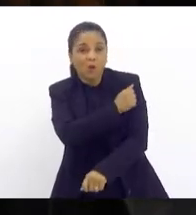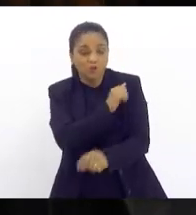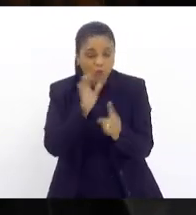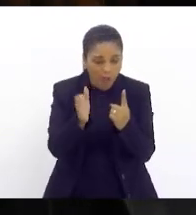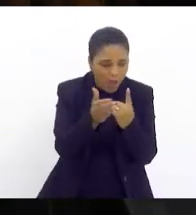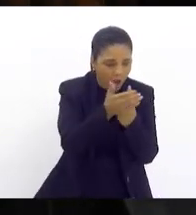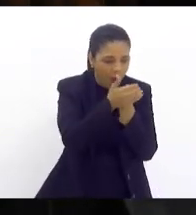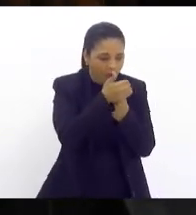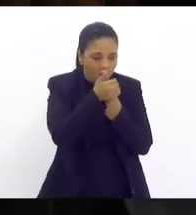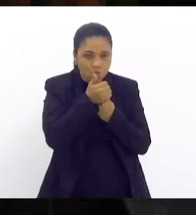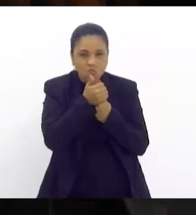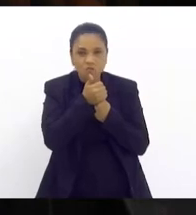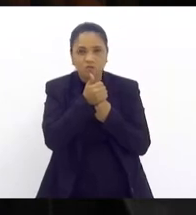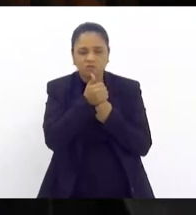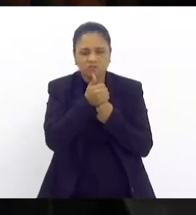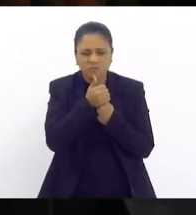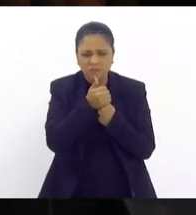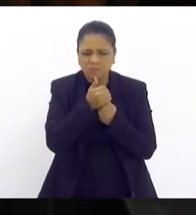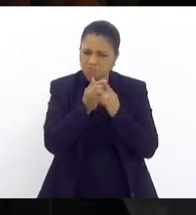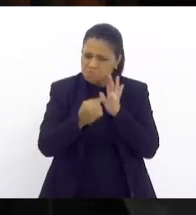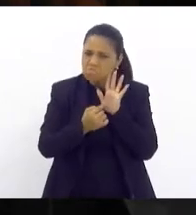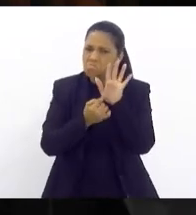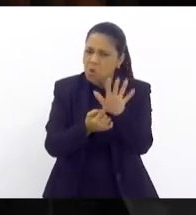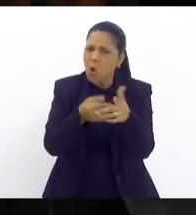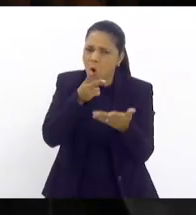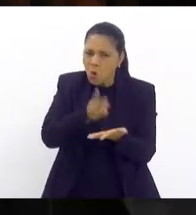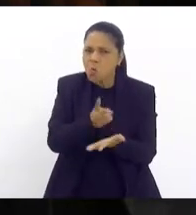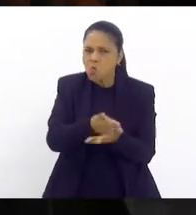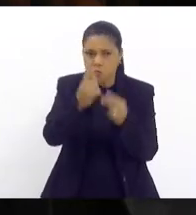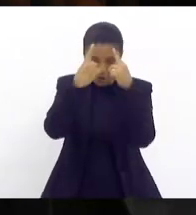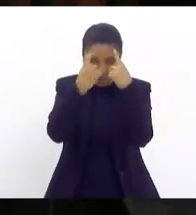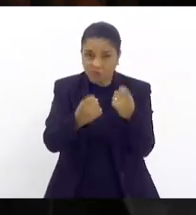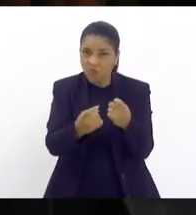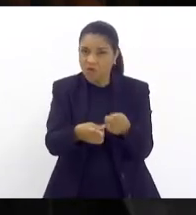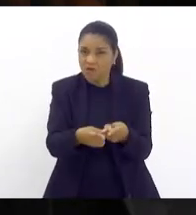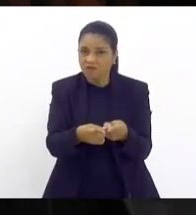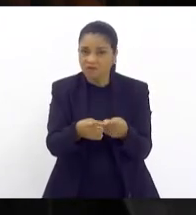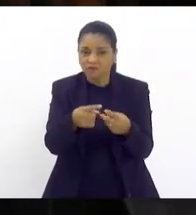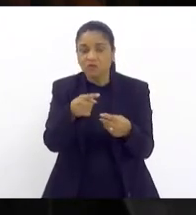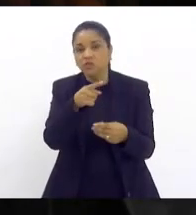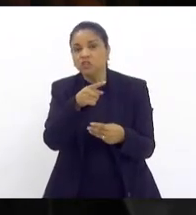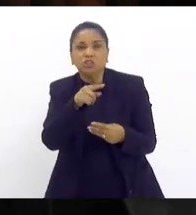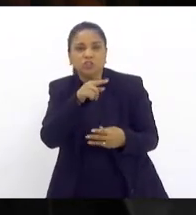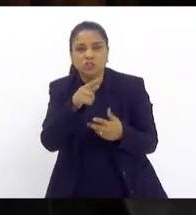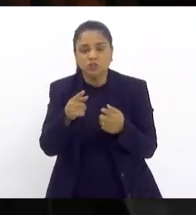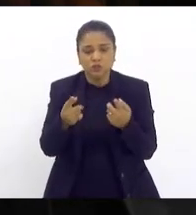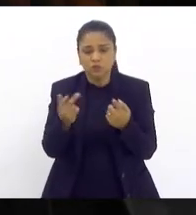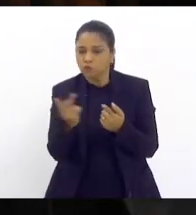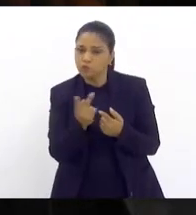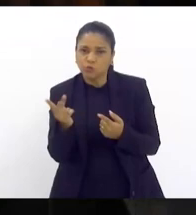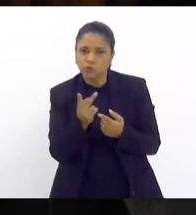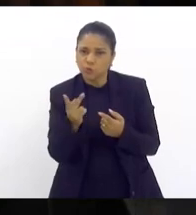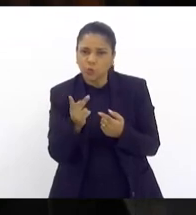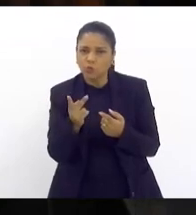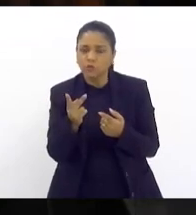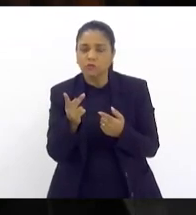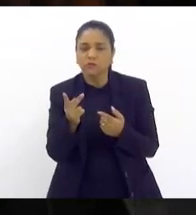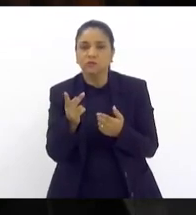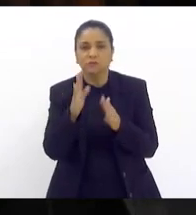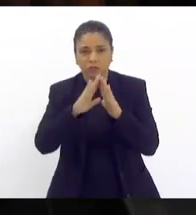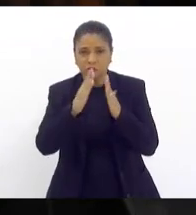dá sinais de comportamento violento por exemplo Em ambos os casos os alunos